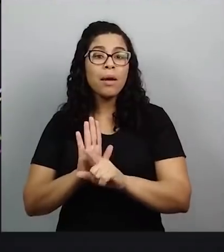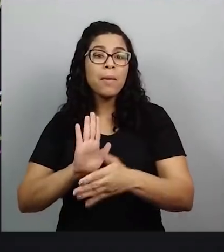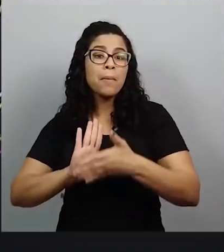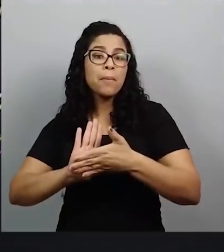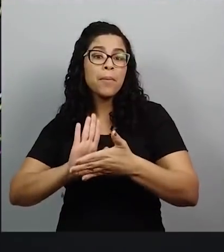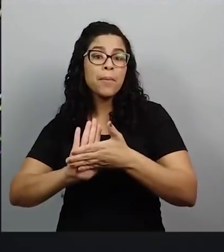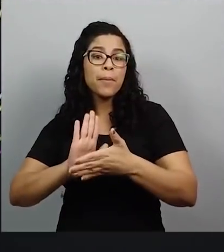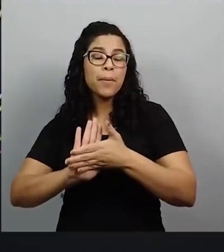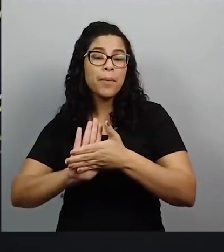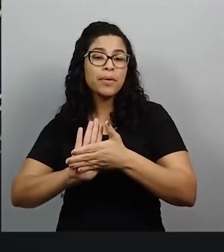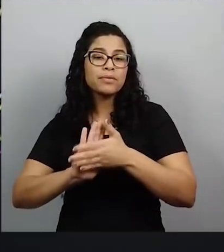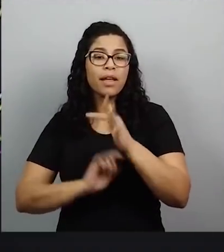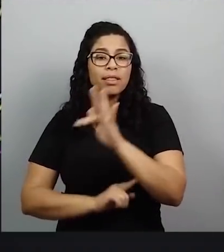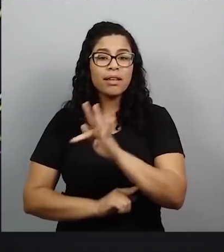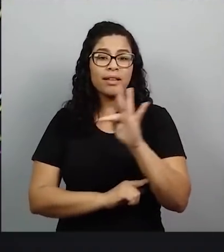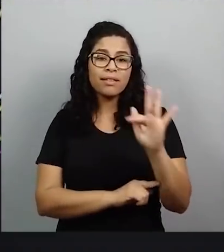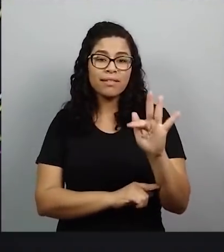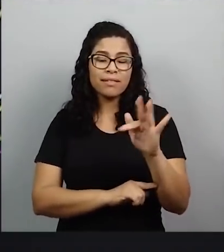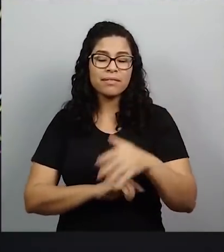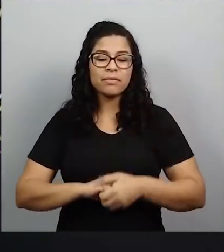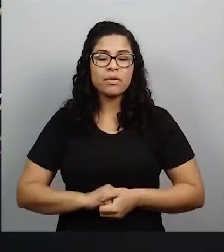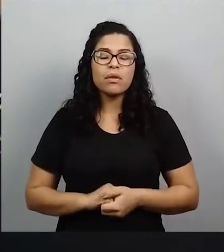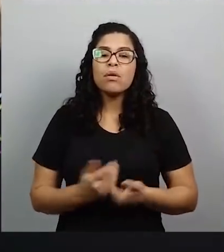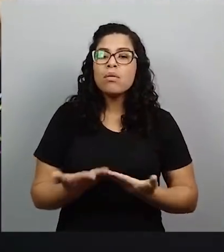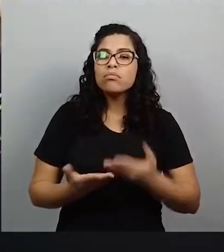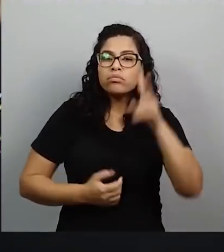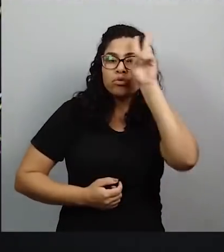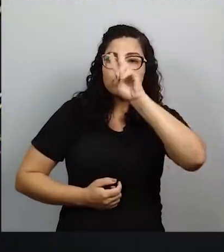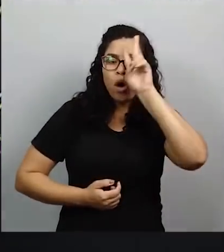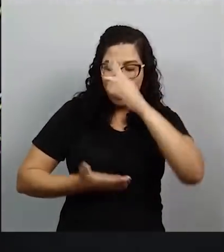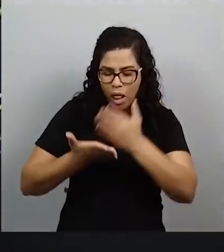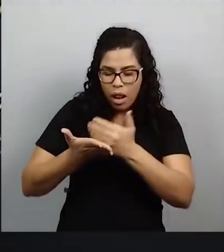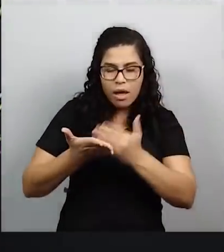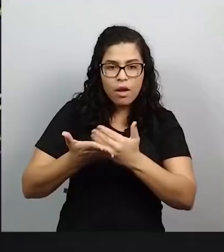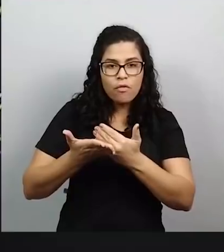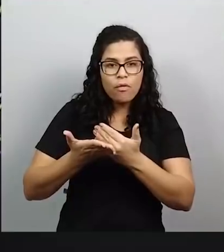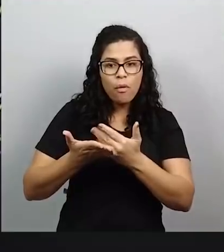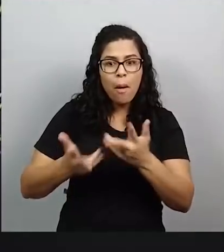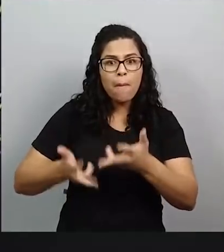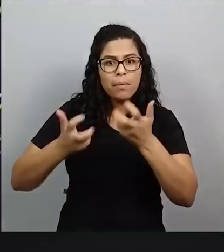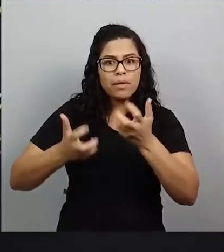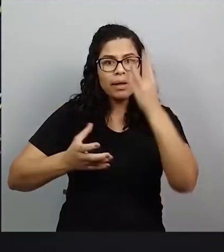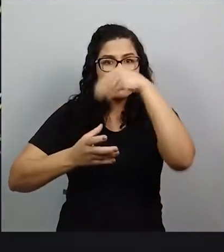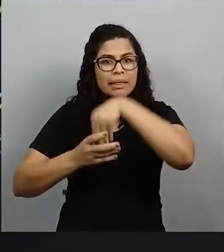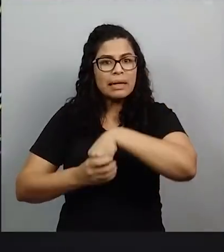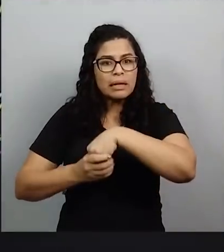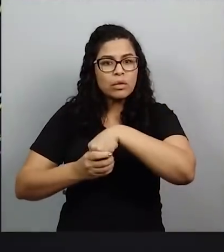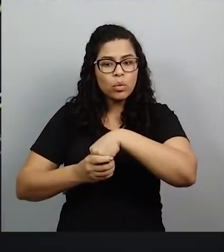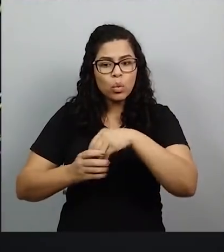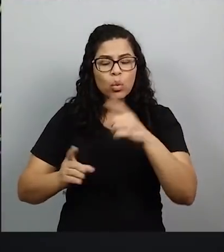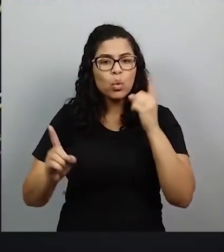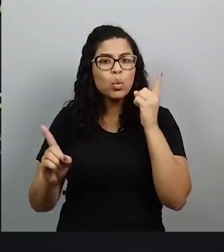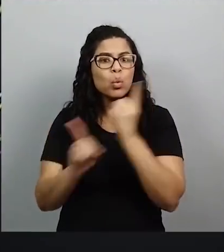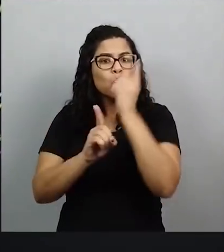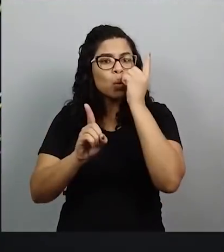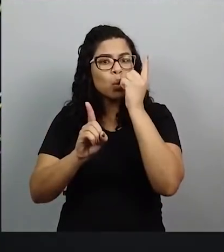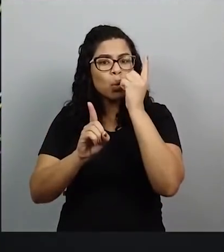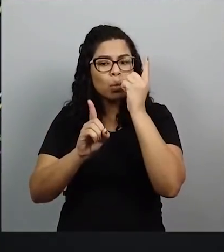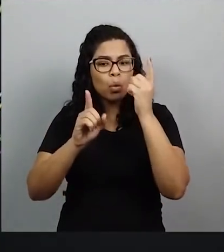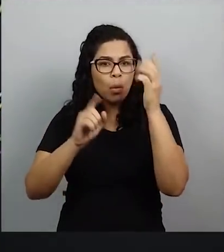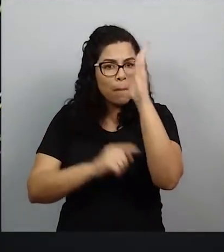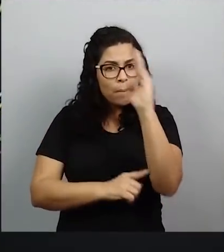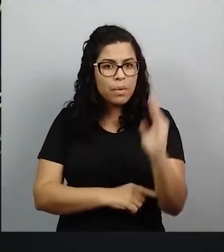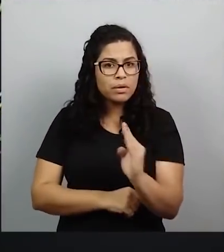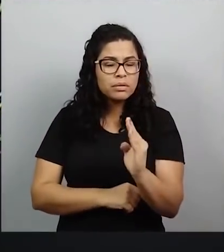de história, vai ver lá sobre o descobrimento do Brasil, nós vamos ver que a primeira forma